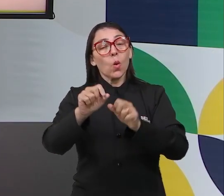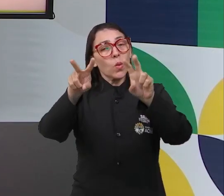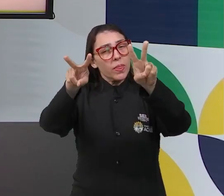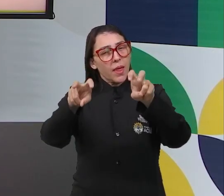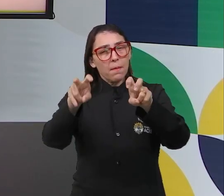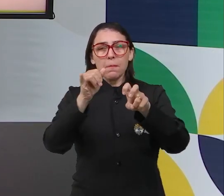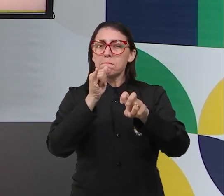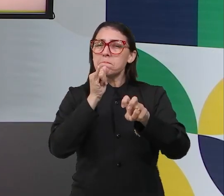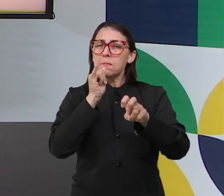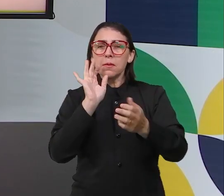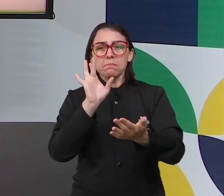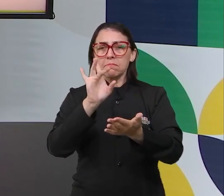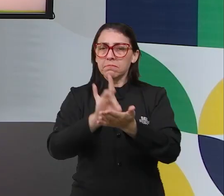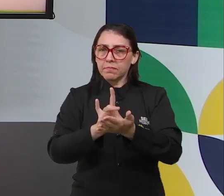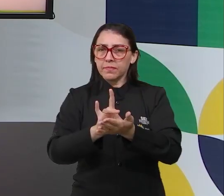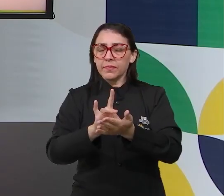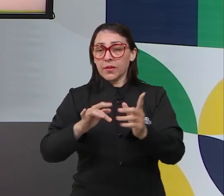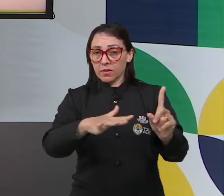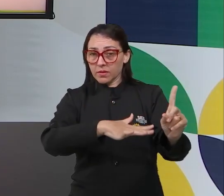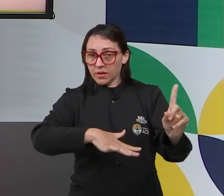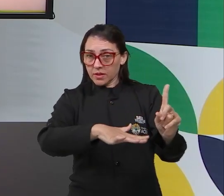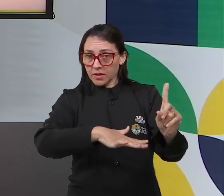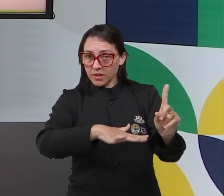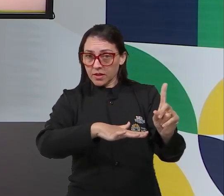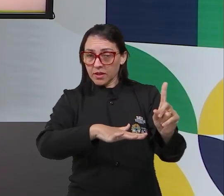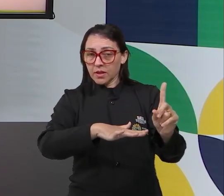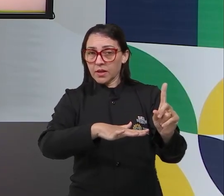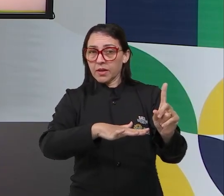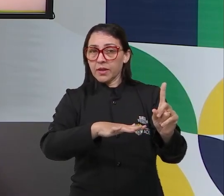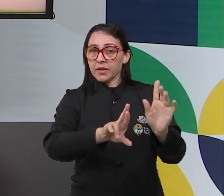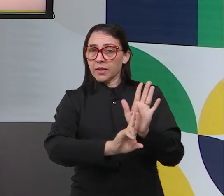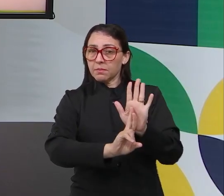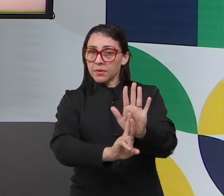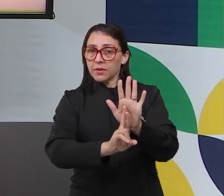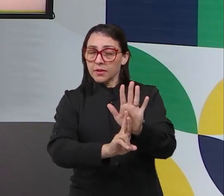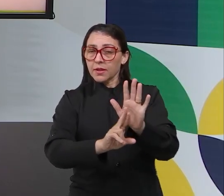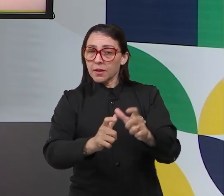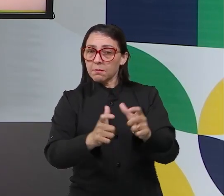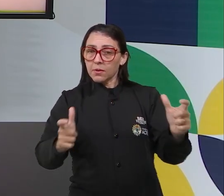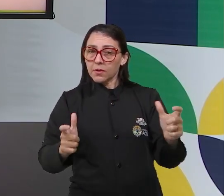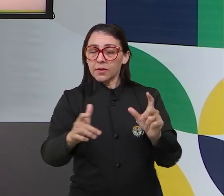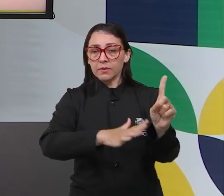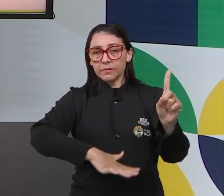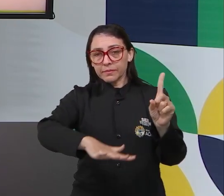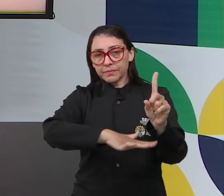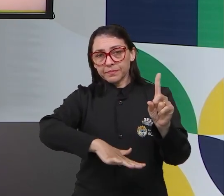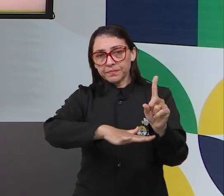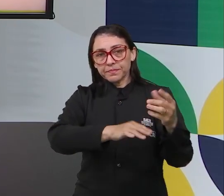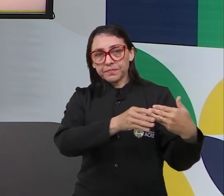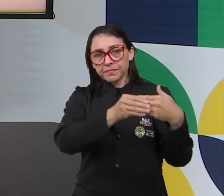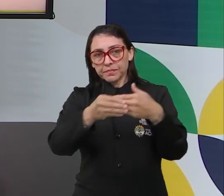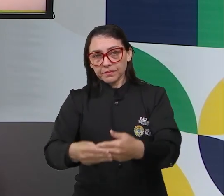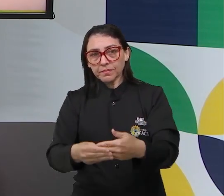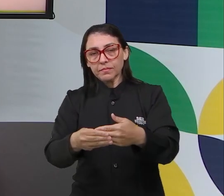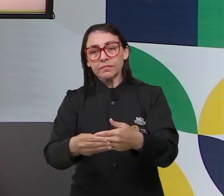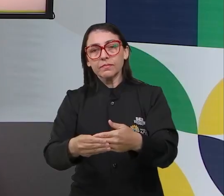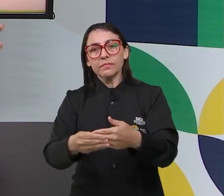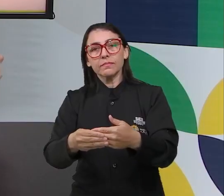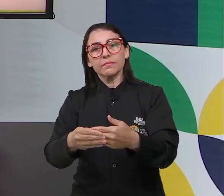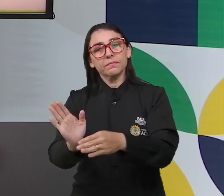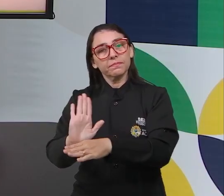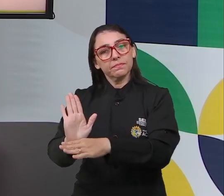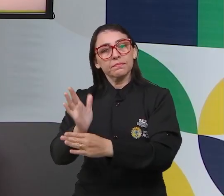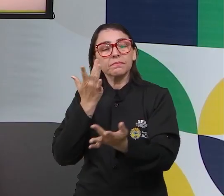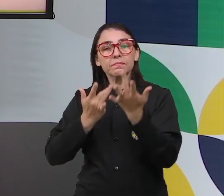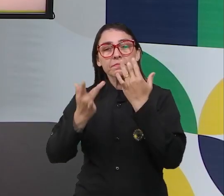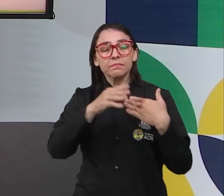ali muito real da sociedade, né, que representava a maioria da sociedade, levava para a cena e